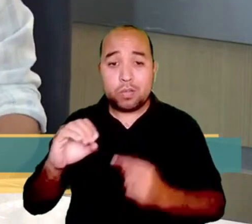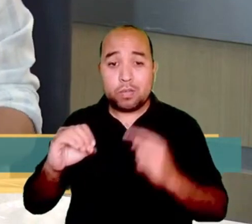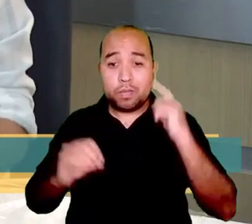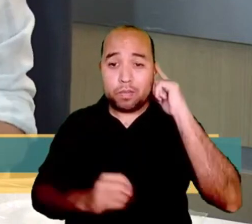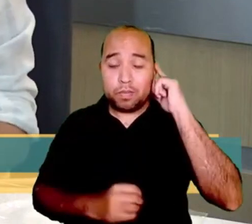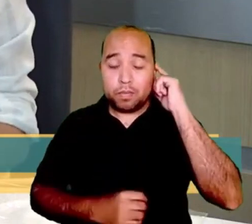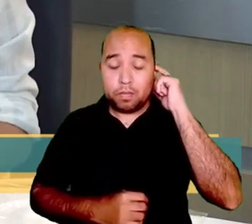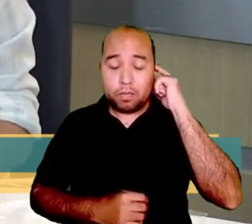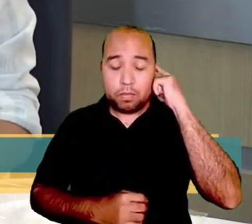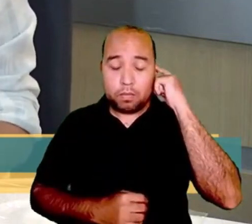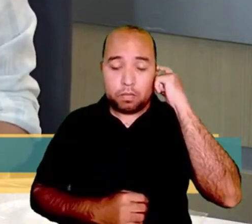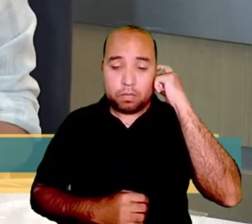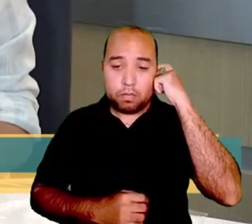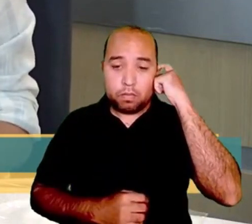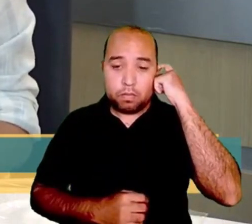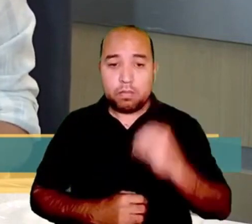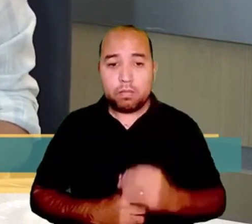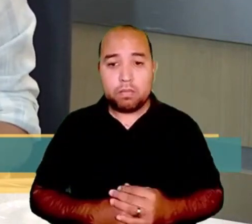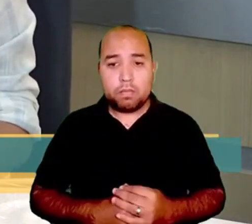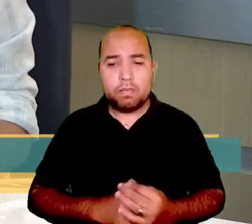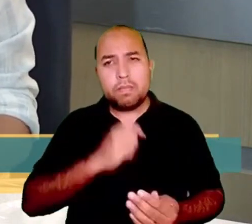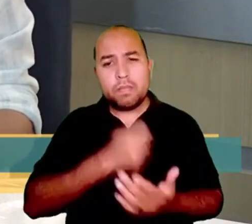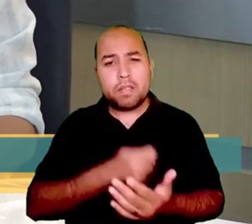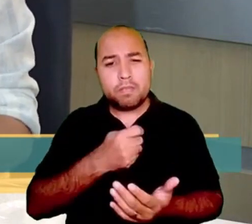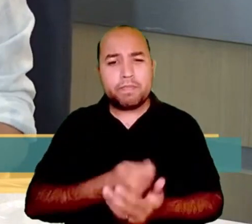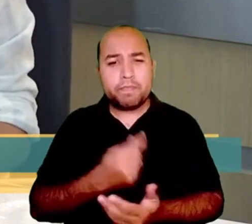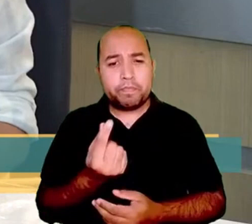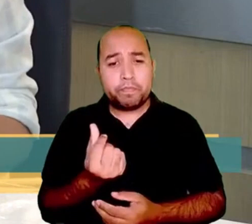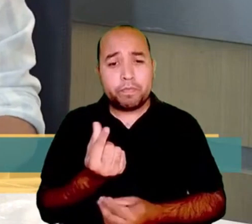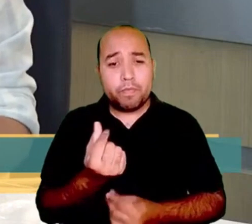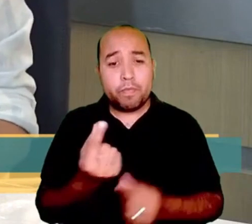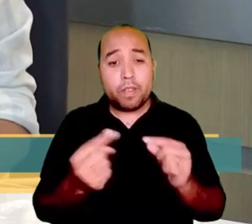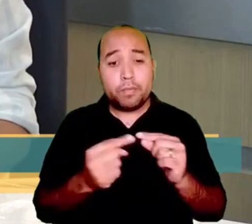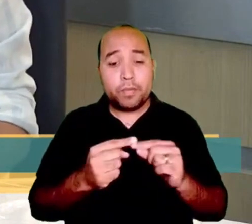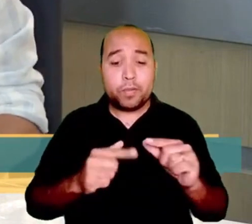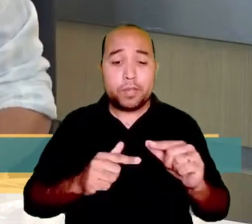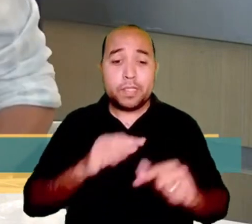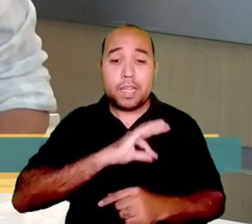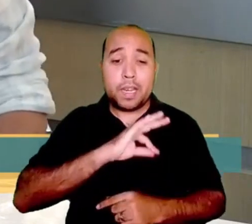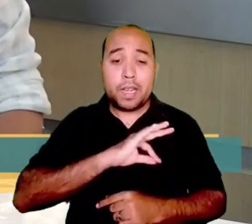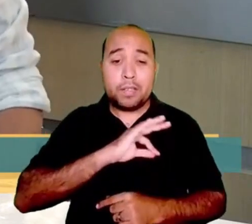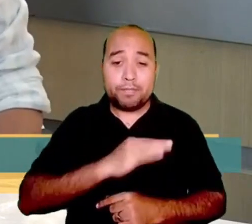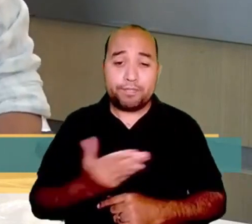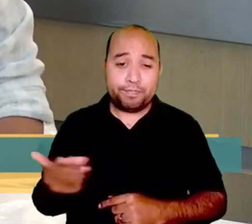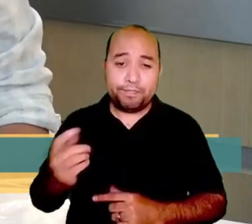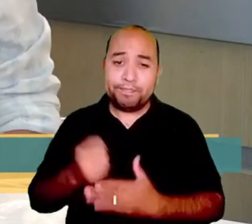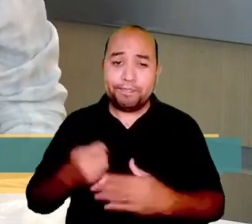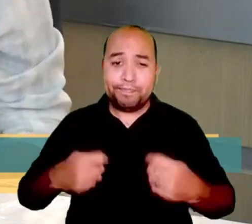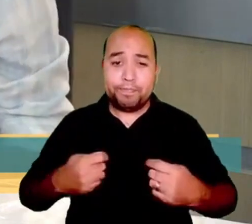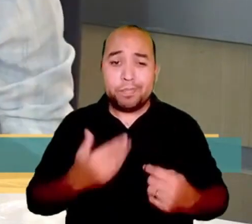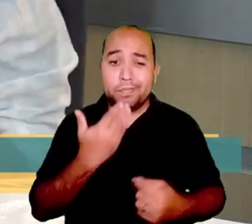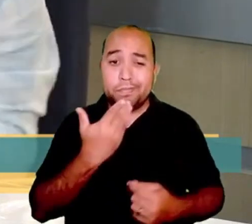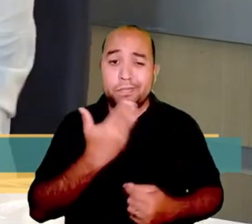multa. Então, que sejam pagos os valores inerentes à prestação de serviço que atendeu a nossa população. Obrigado, senhor presidente.